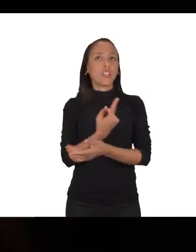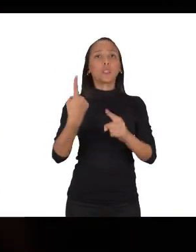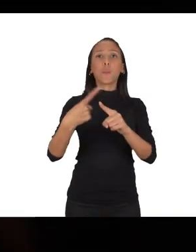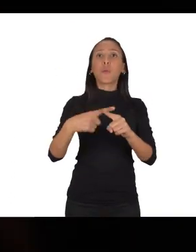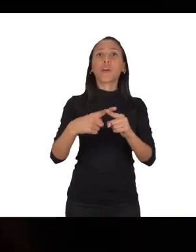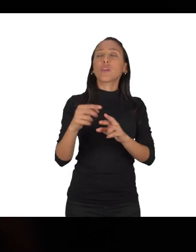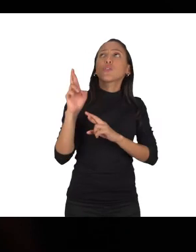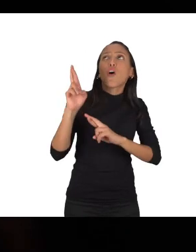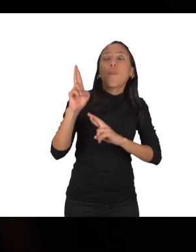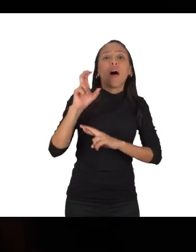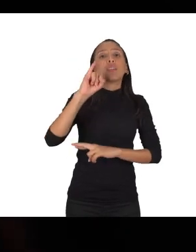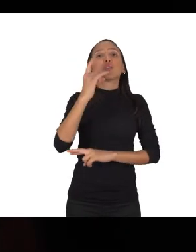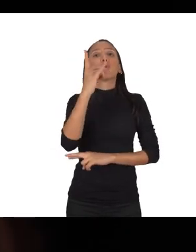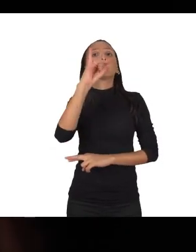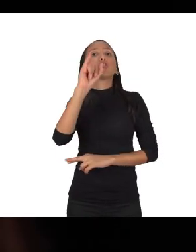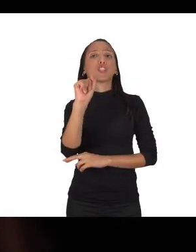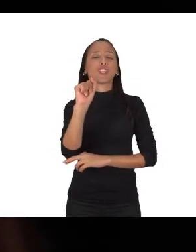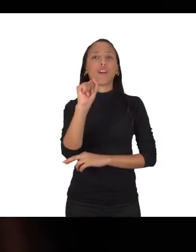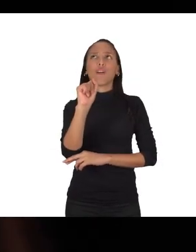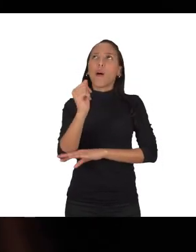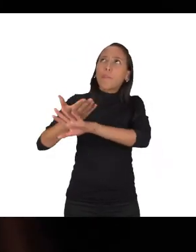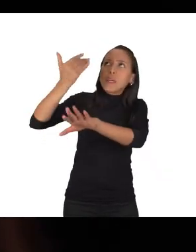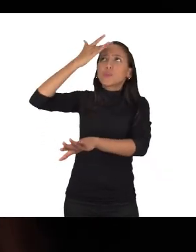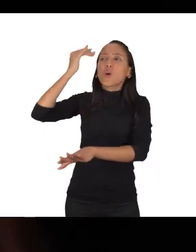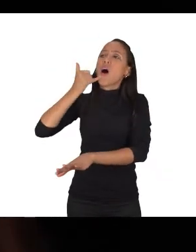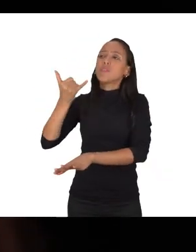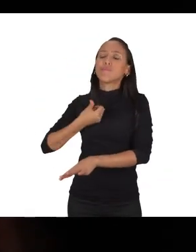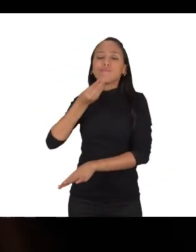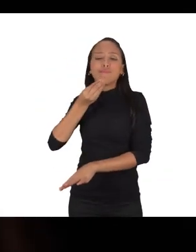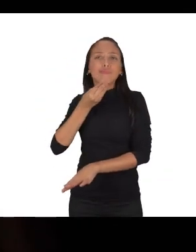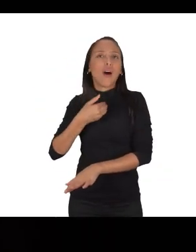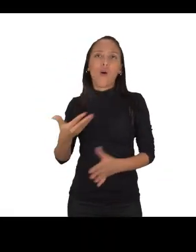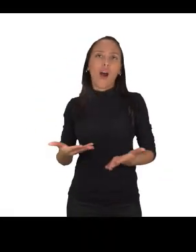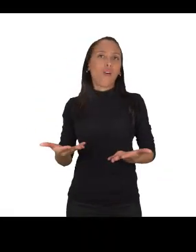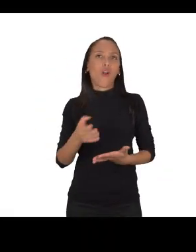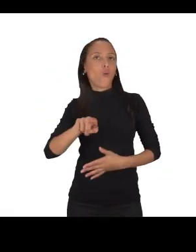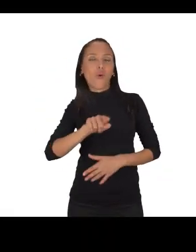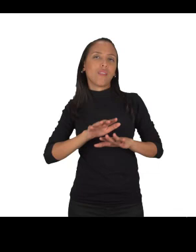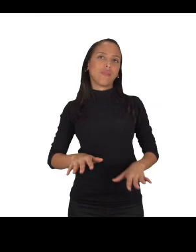dera, se um dia alguém chegasse e tivesse me falado isso, eu não estaria hoje aqui nessa situação.